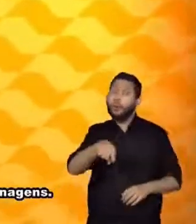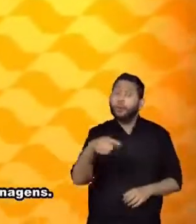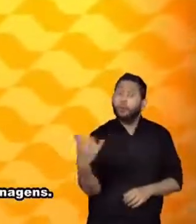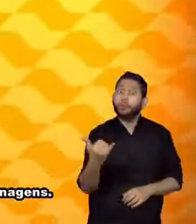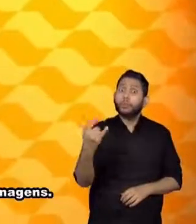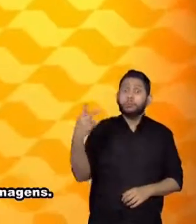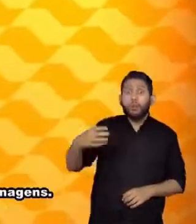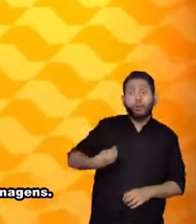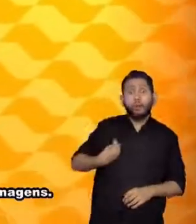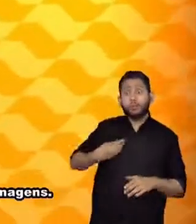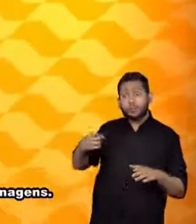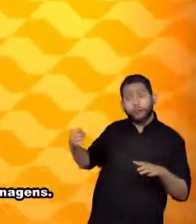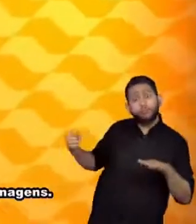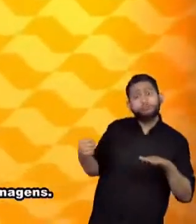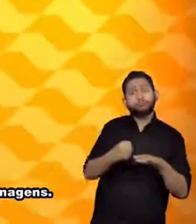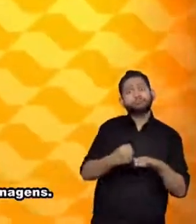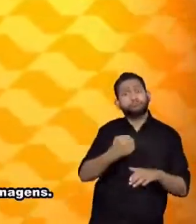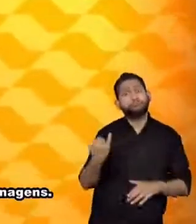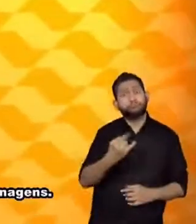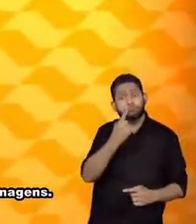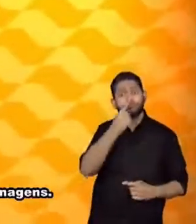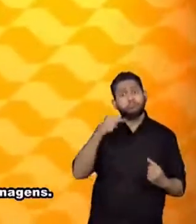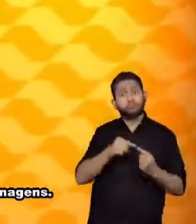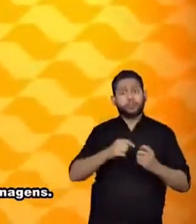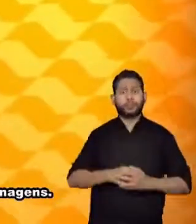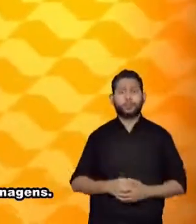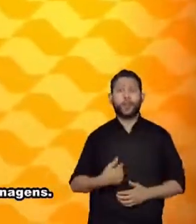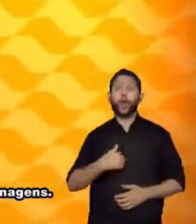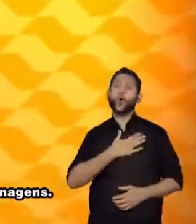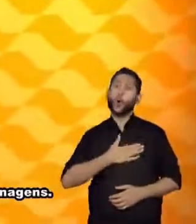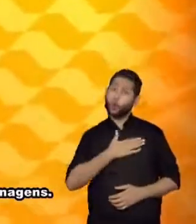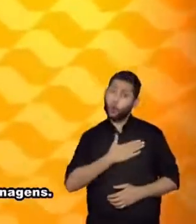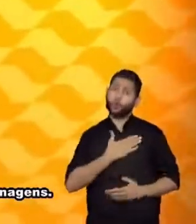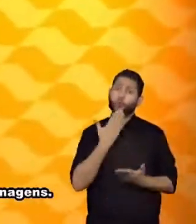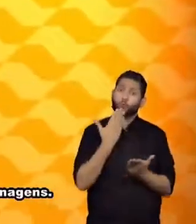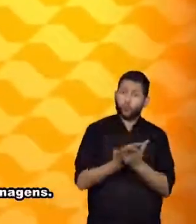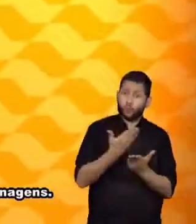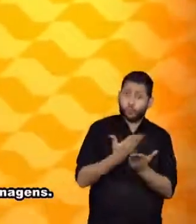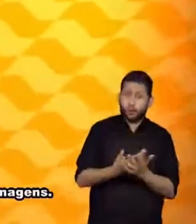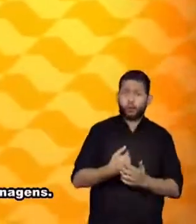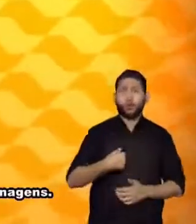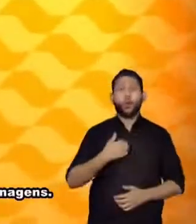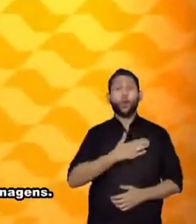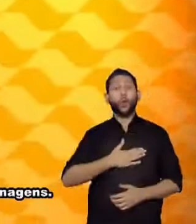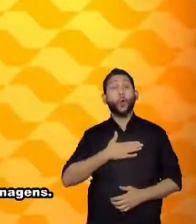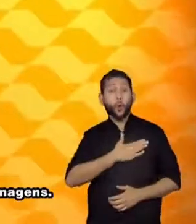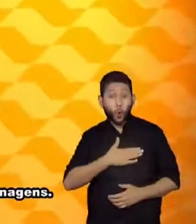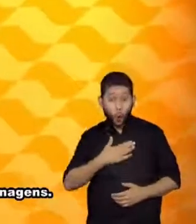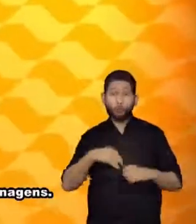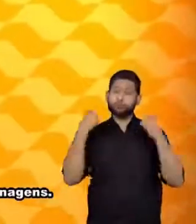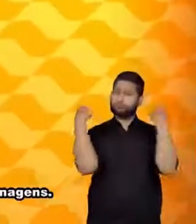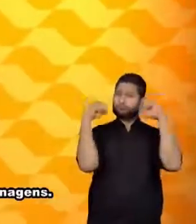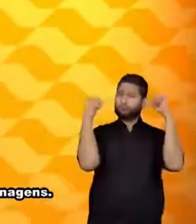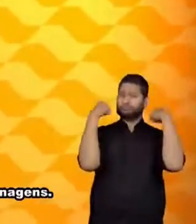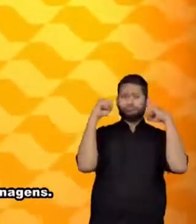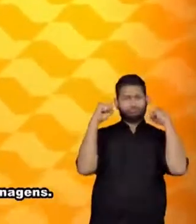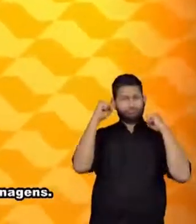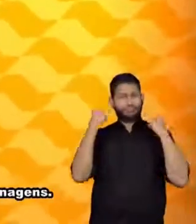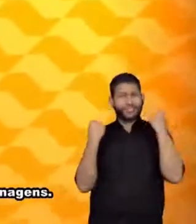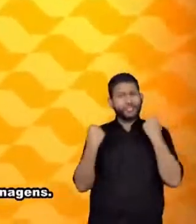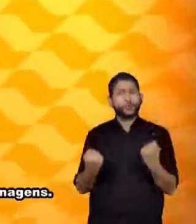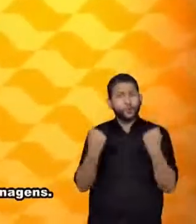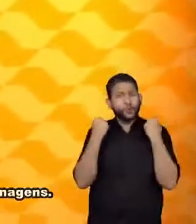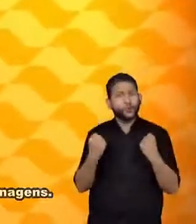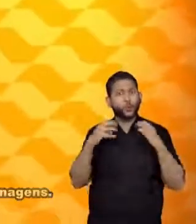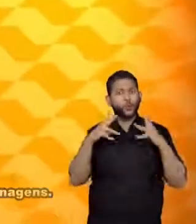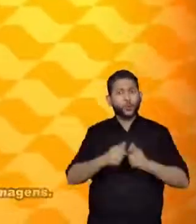muito importante para ela. Eu gosto de estudar, eu gosto de fazer exercícios físicos. A Laura, ela